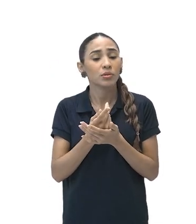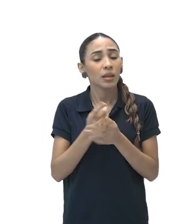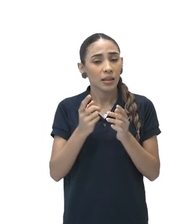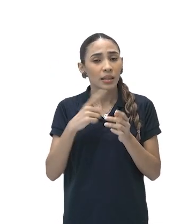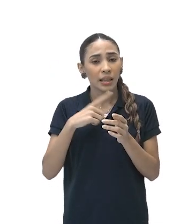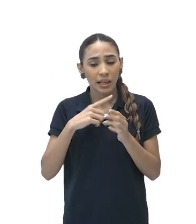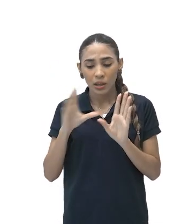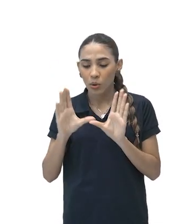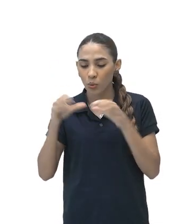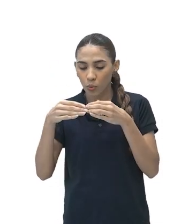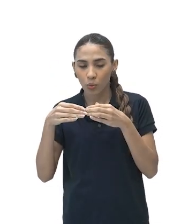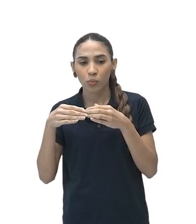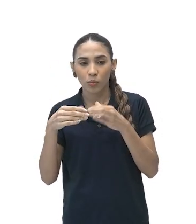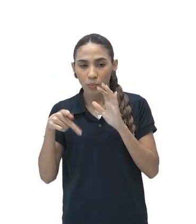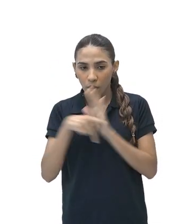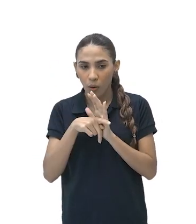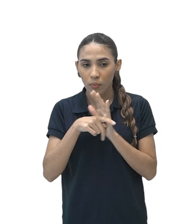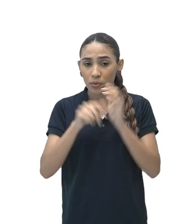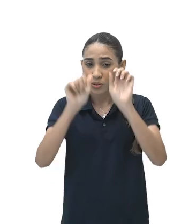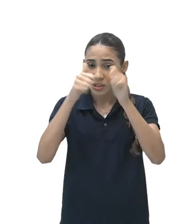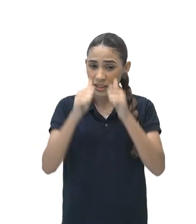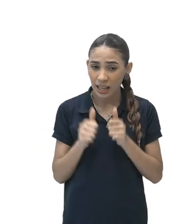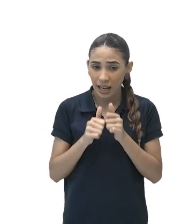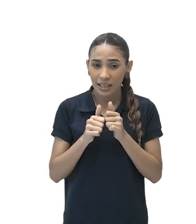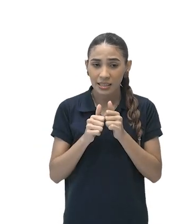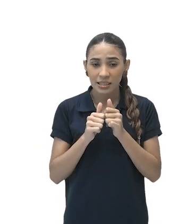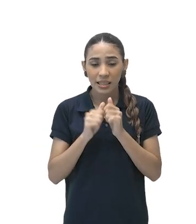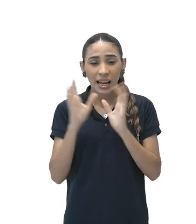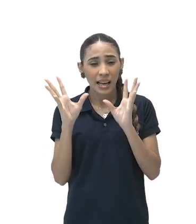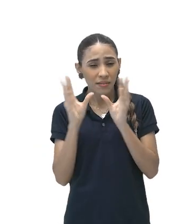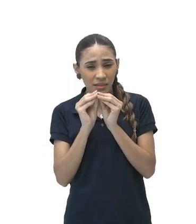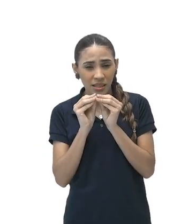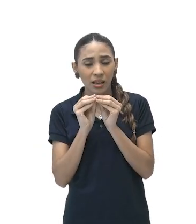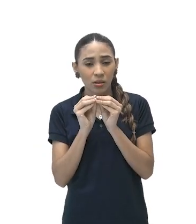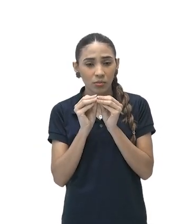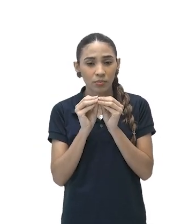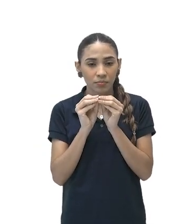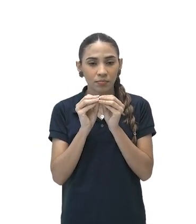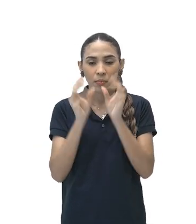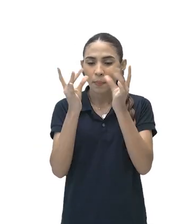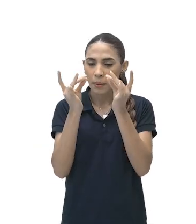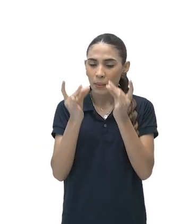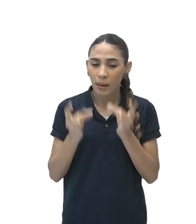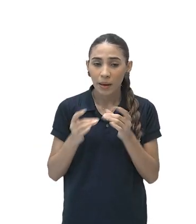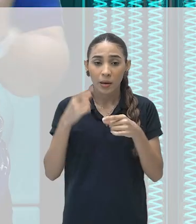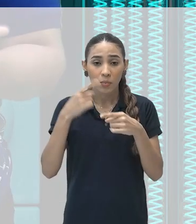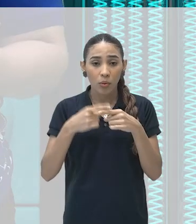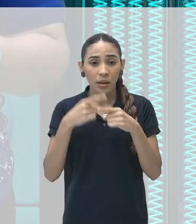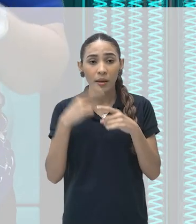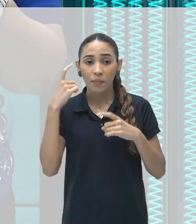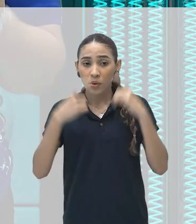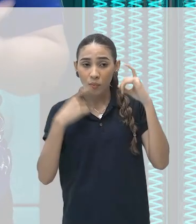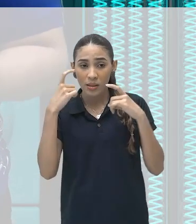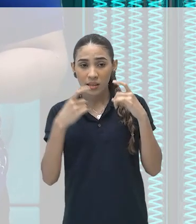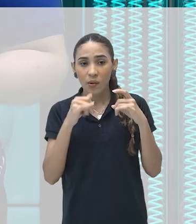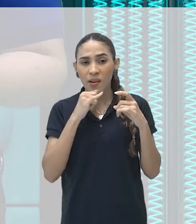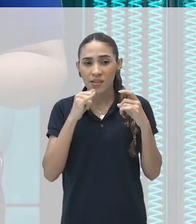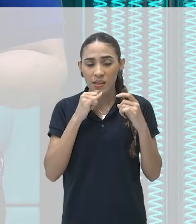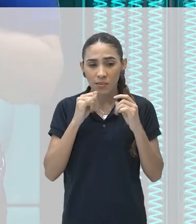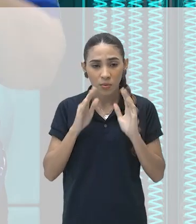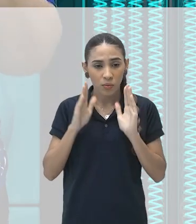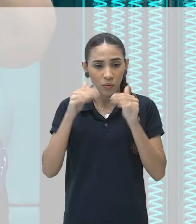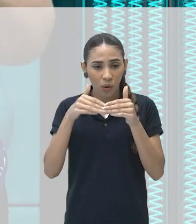de revisores. E essas equipes estão ali justamente para não deixar passar. Por que, gente, essa preocupação com a questão da